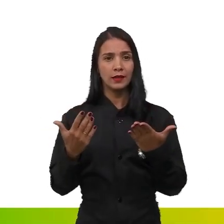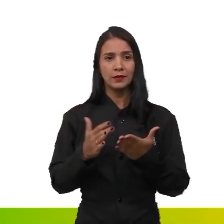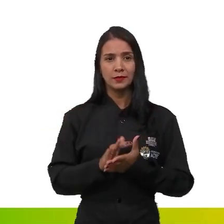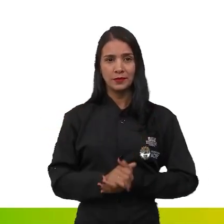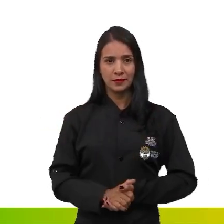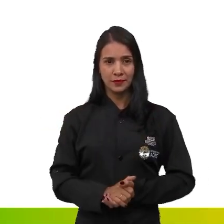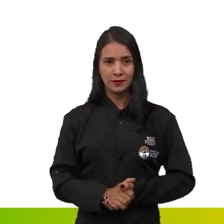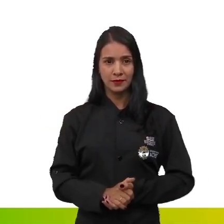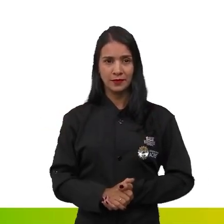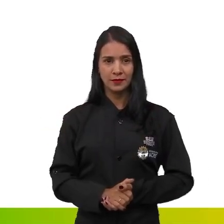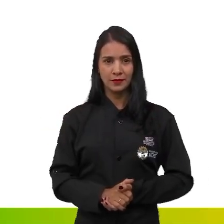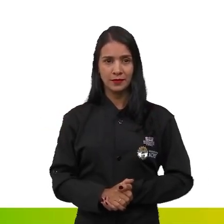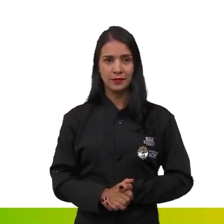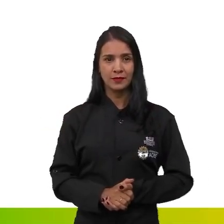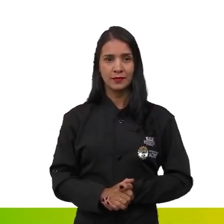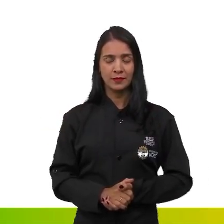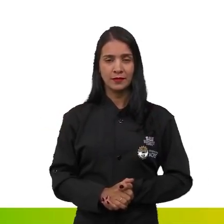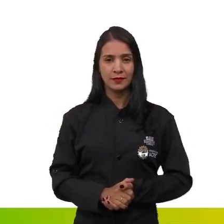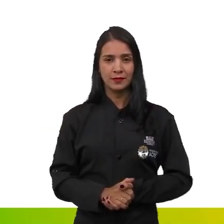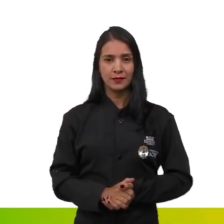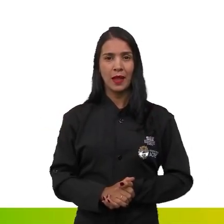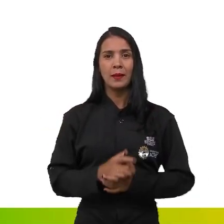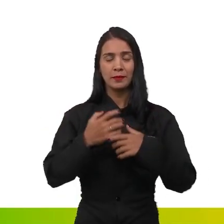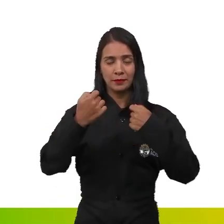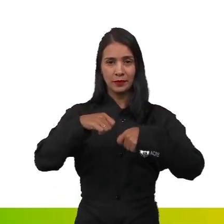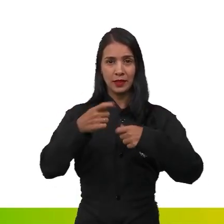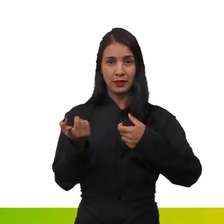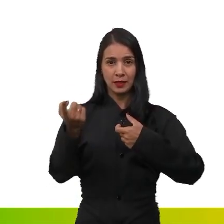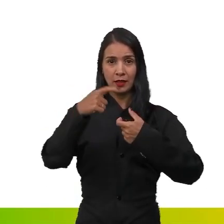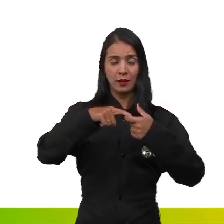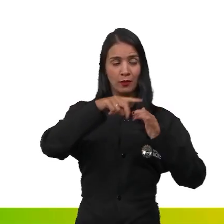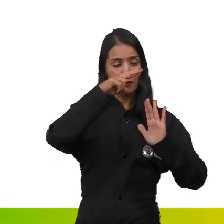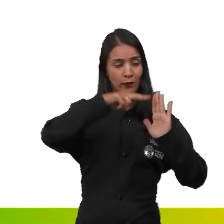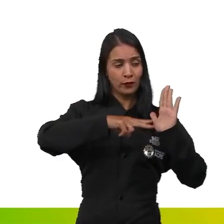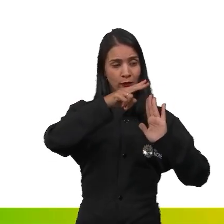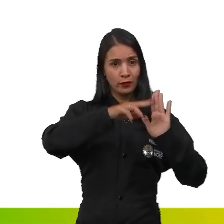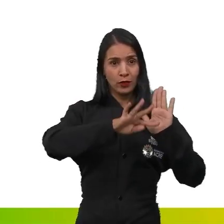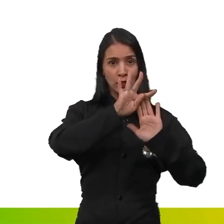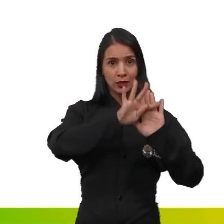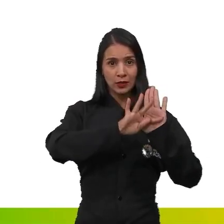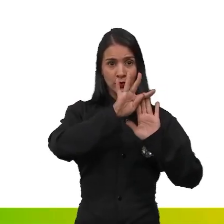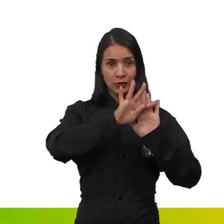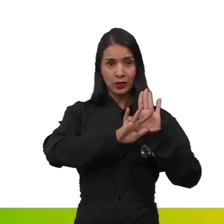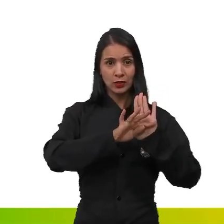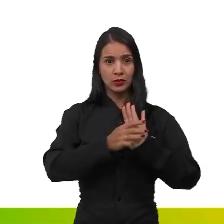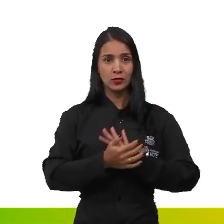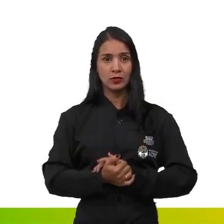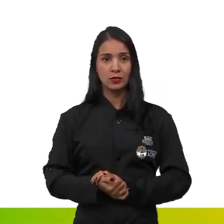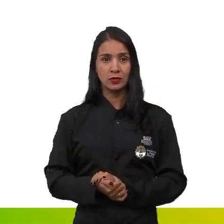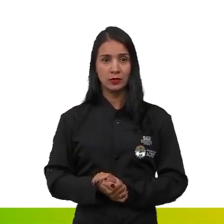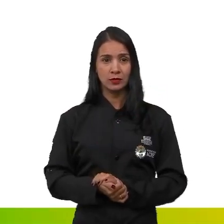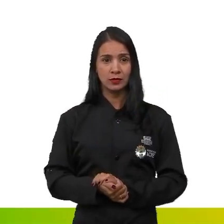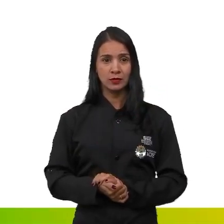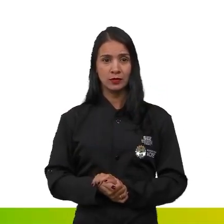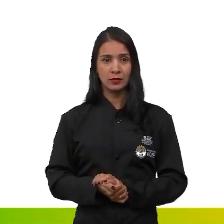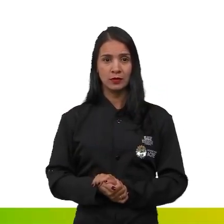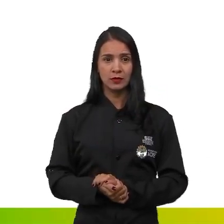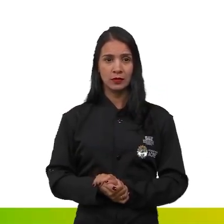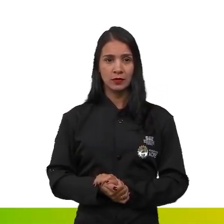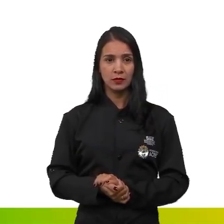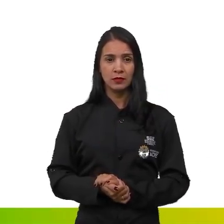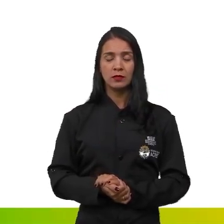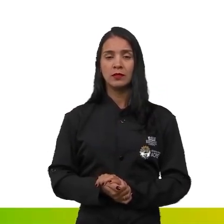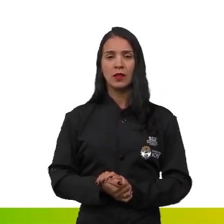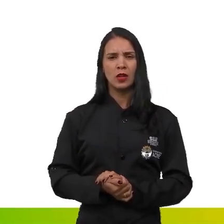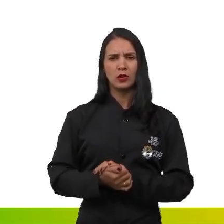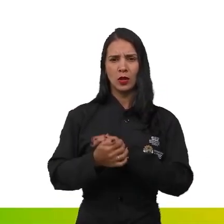segundo parágrafo, e o nosso, lá no primeiro, são elementos coesivos? Então, observa que aqui, o pois é um elemento